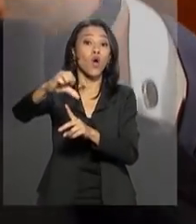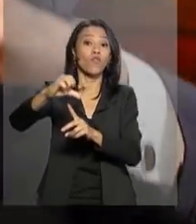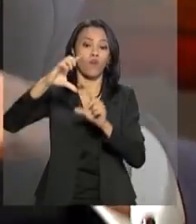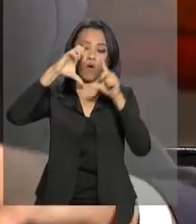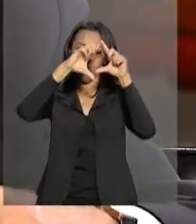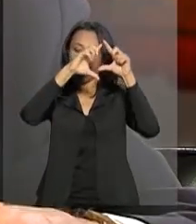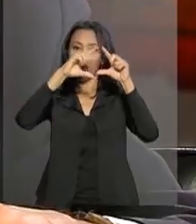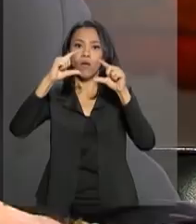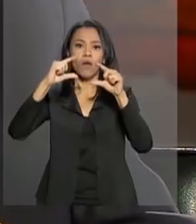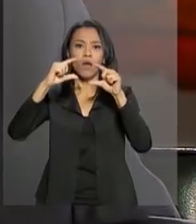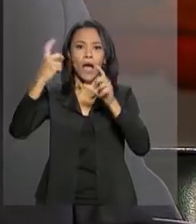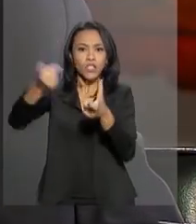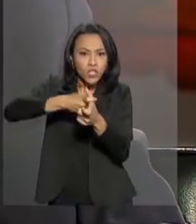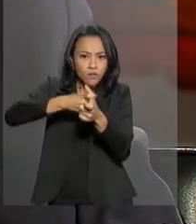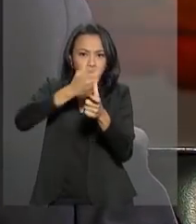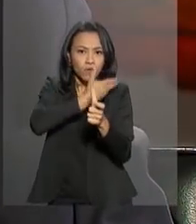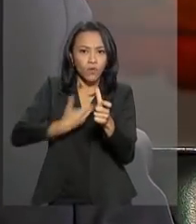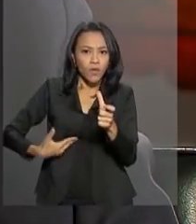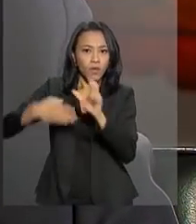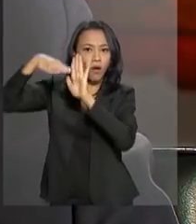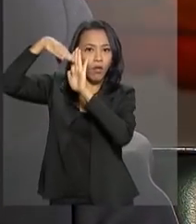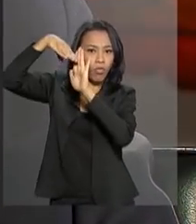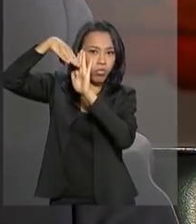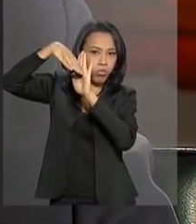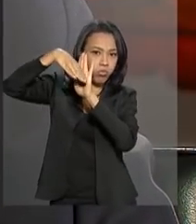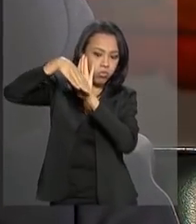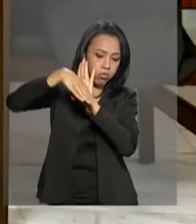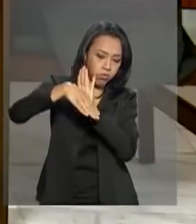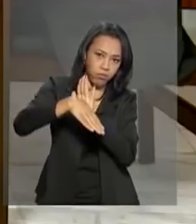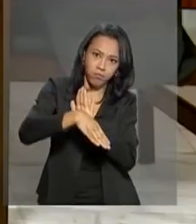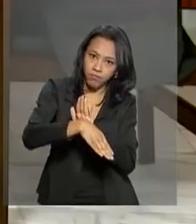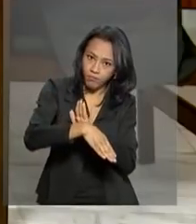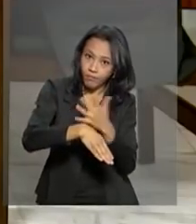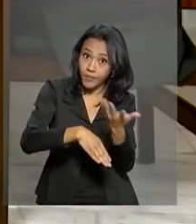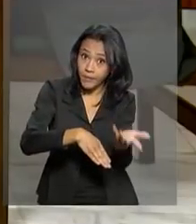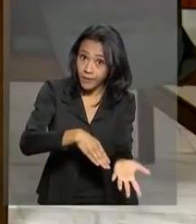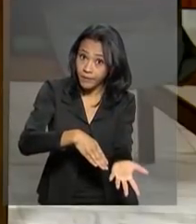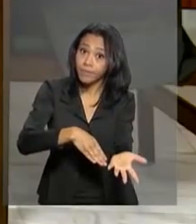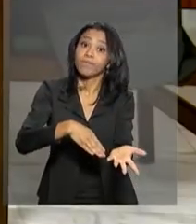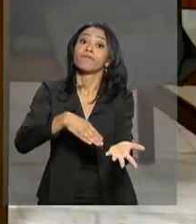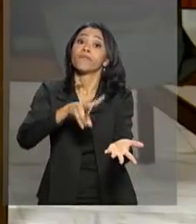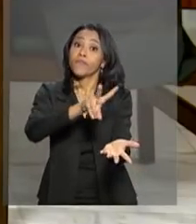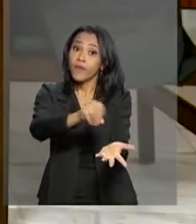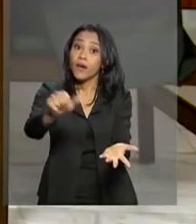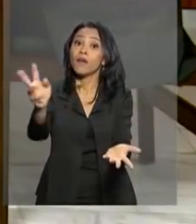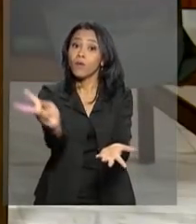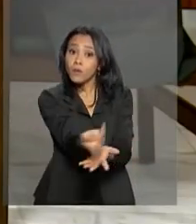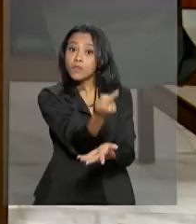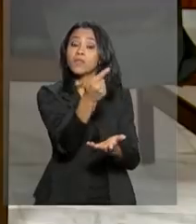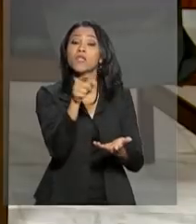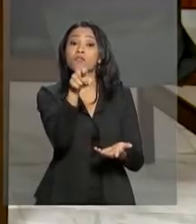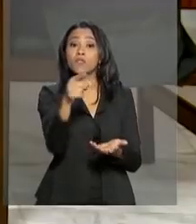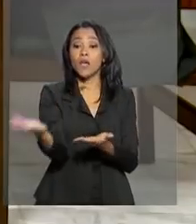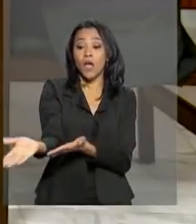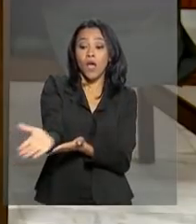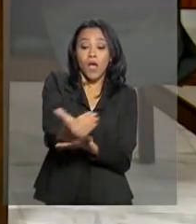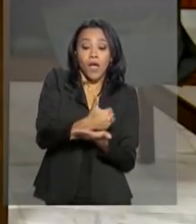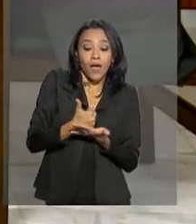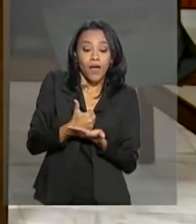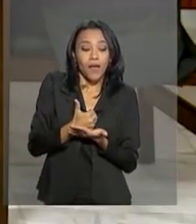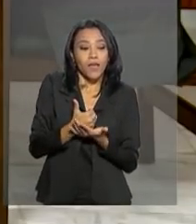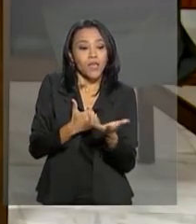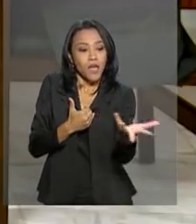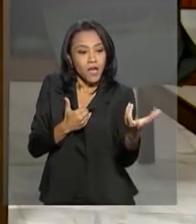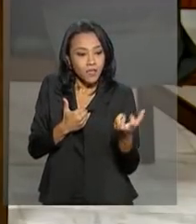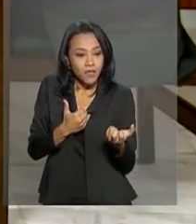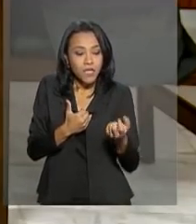seja, o déficit público está diminuindo, não é? Então, haverá um dado momento em que aquilo que você arrecada é aquilo